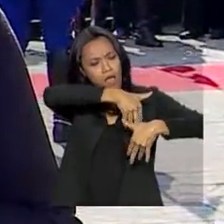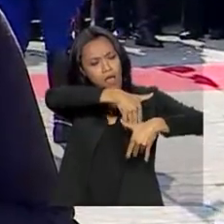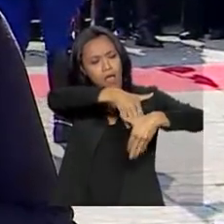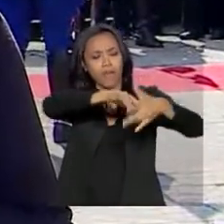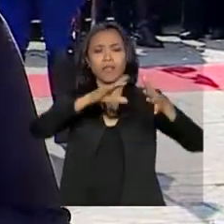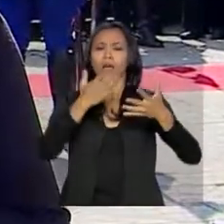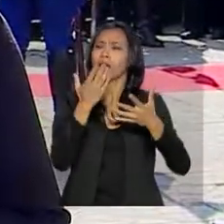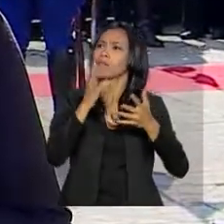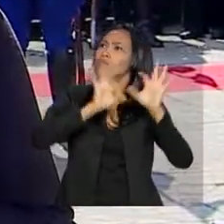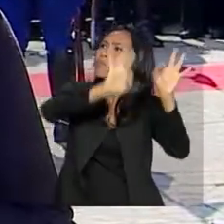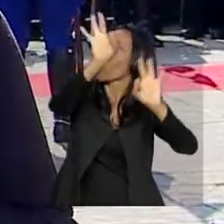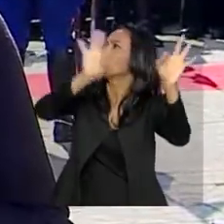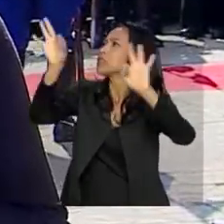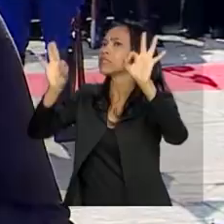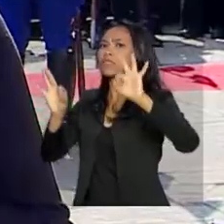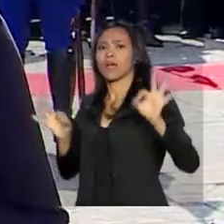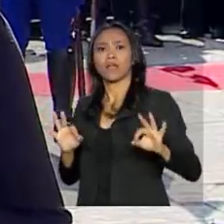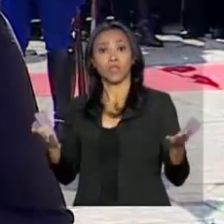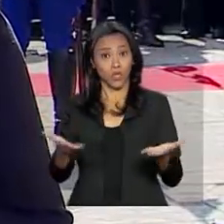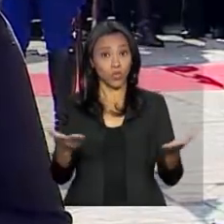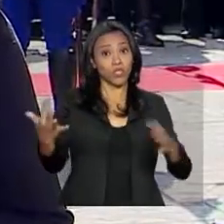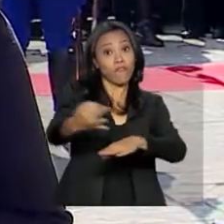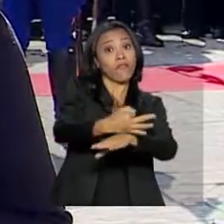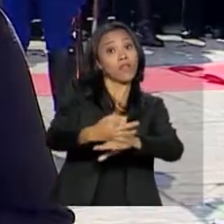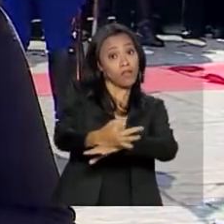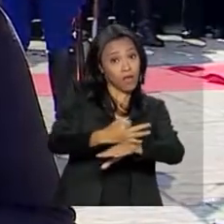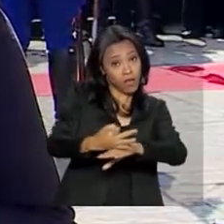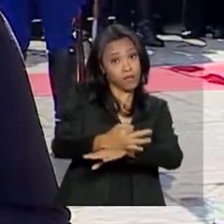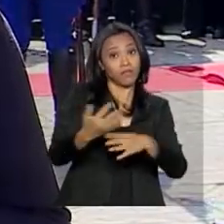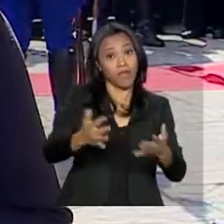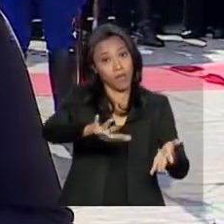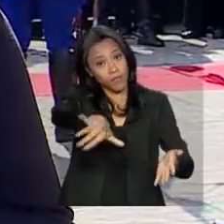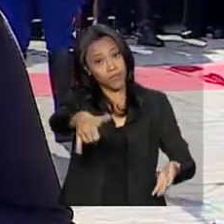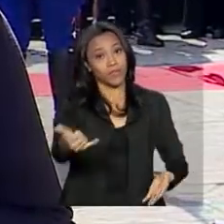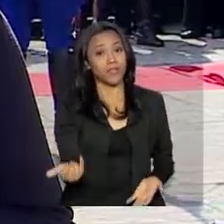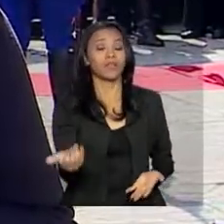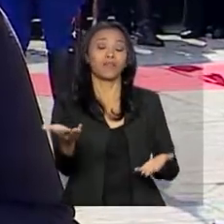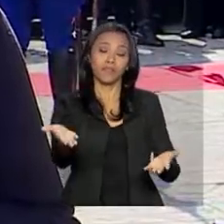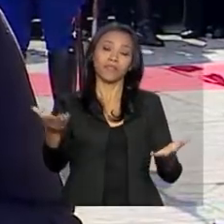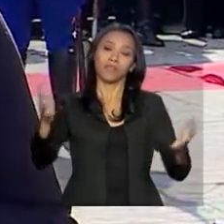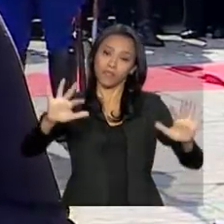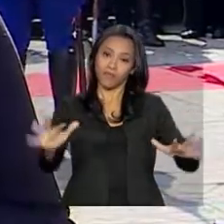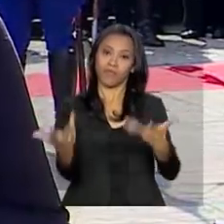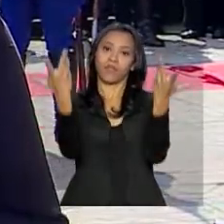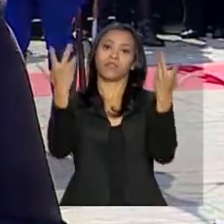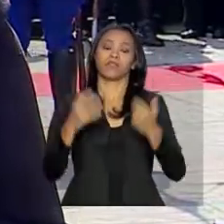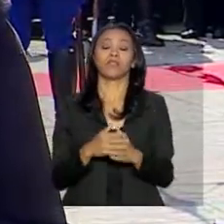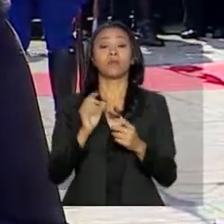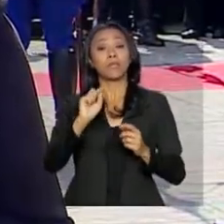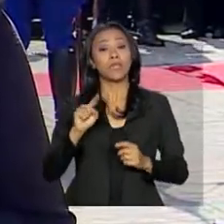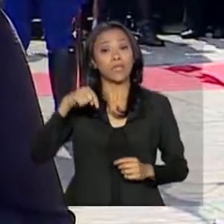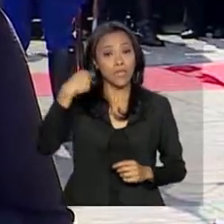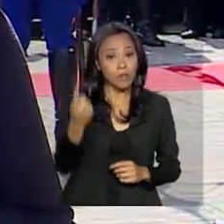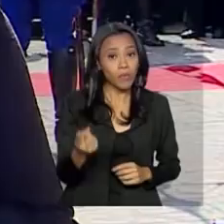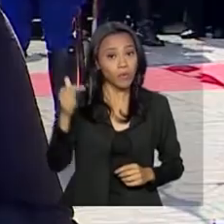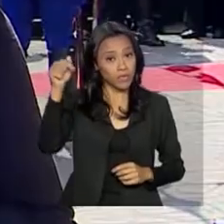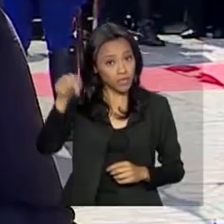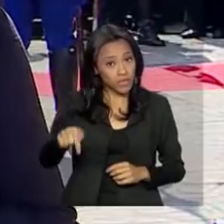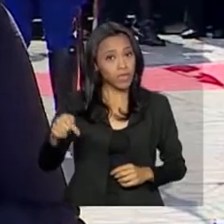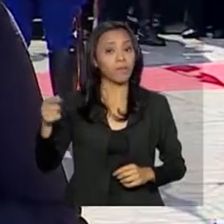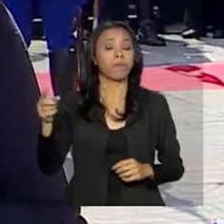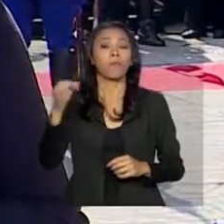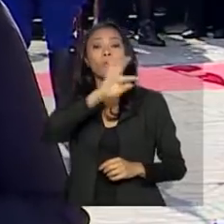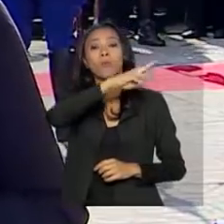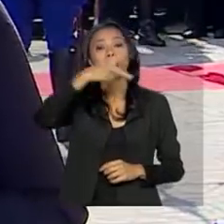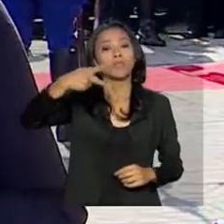enfeitada hoje é feriado e a população está aproveitando o dia a comemoração da cidade bem depois dessa solenidade aqui o presidente Michel